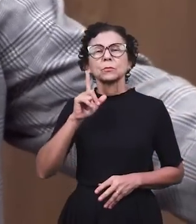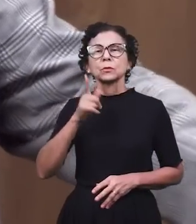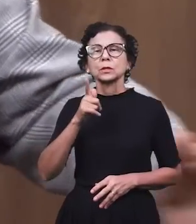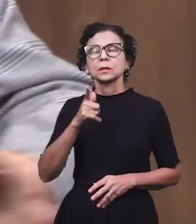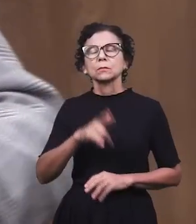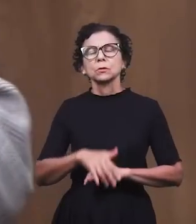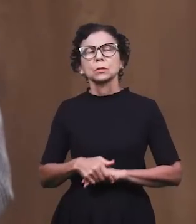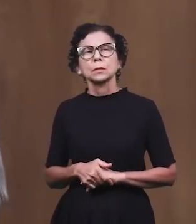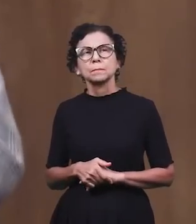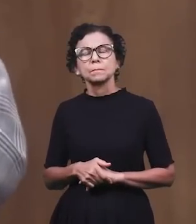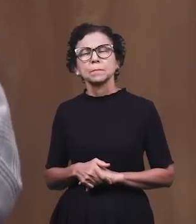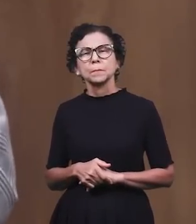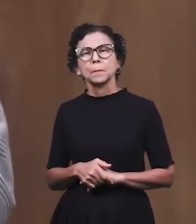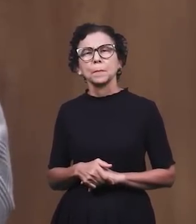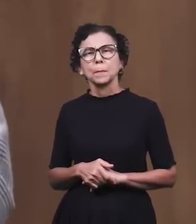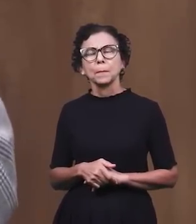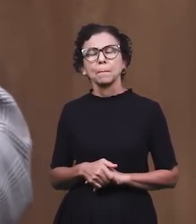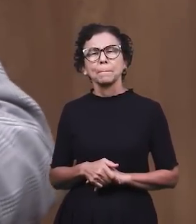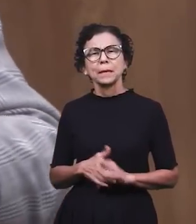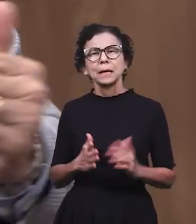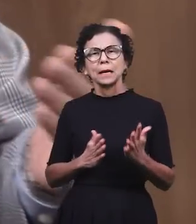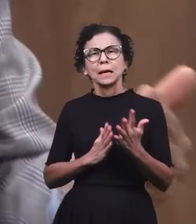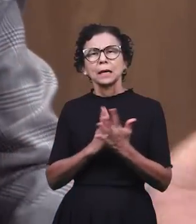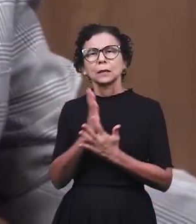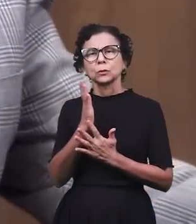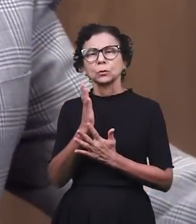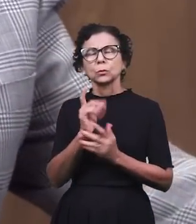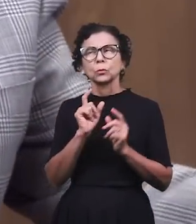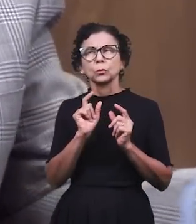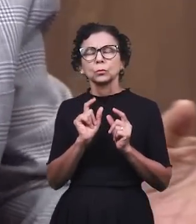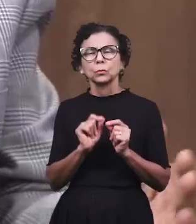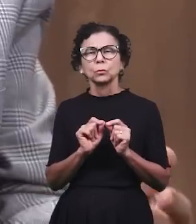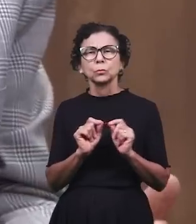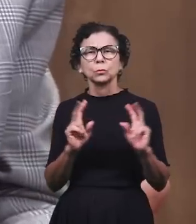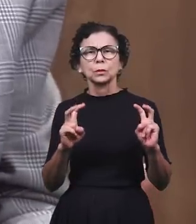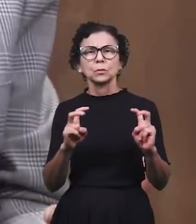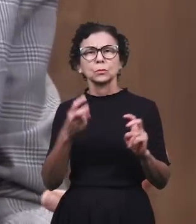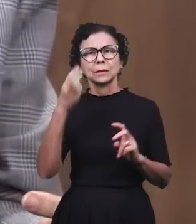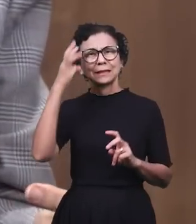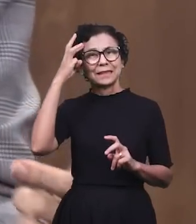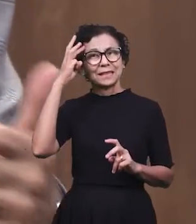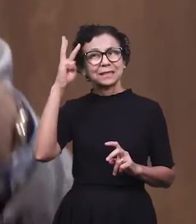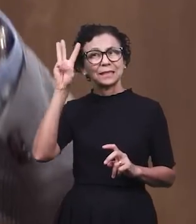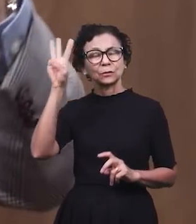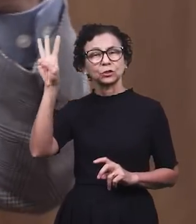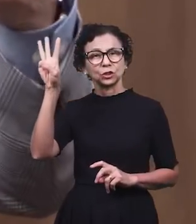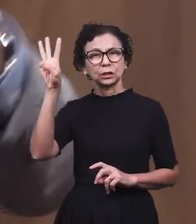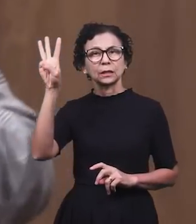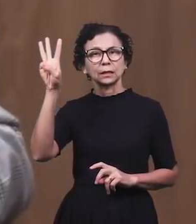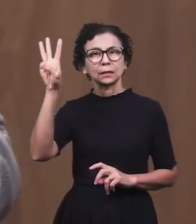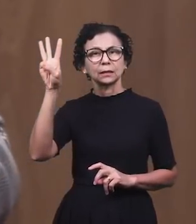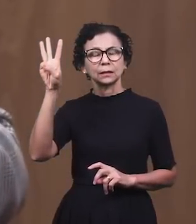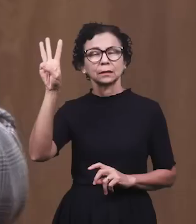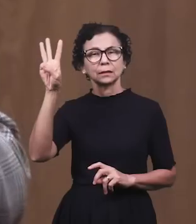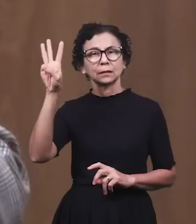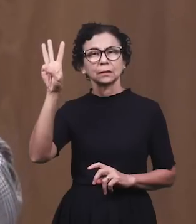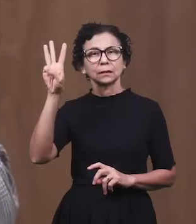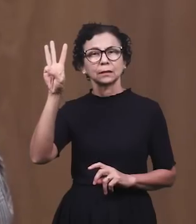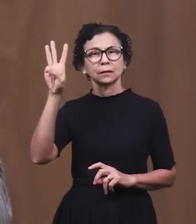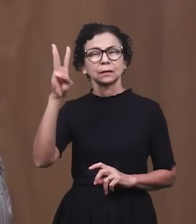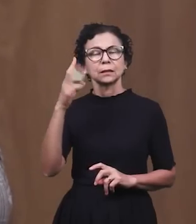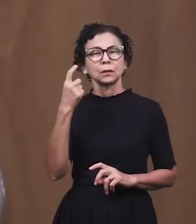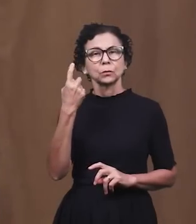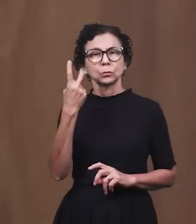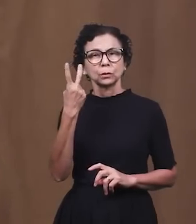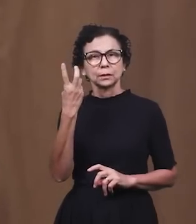linha interessante, abordando o terceiro dia. Nunca ninguém tinha abordado